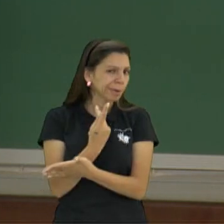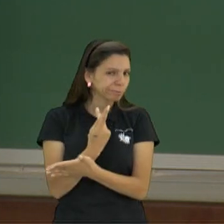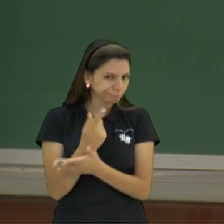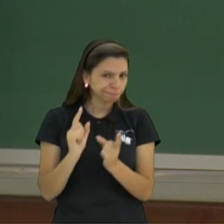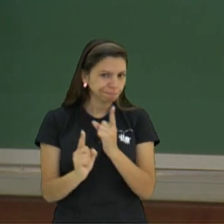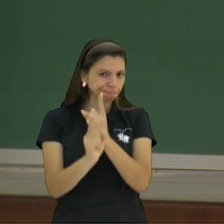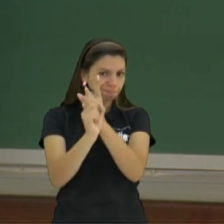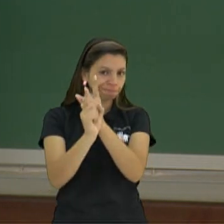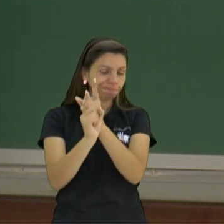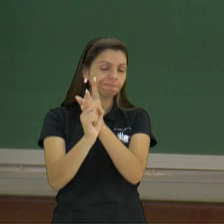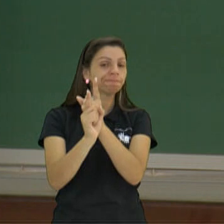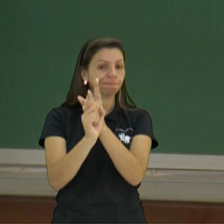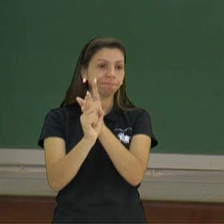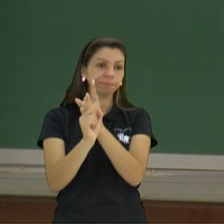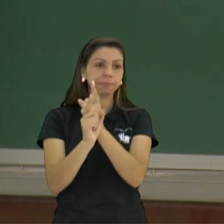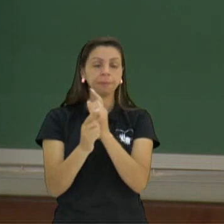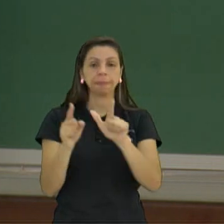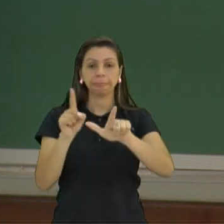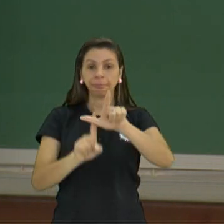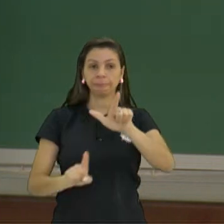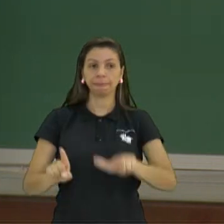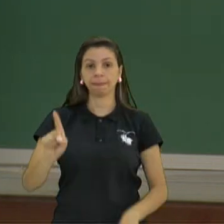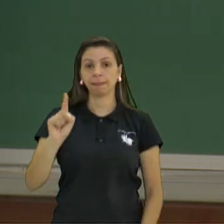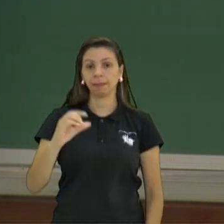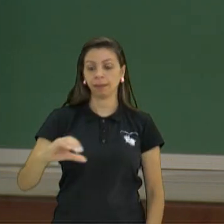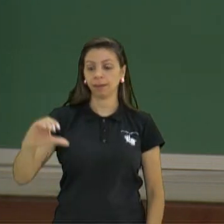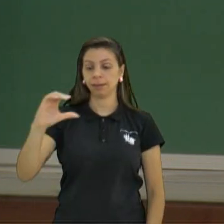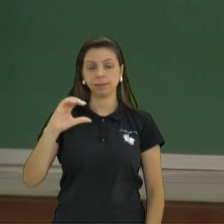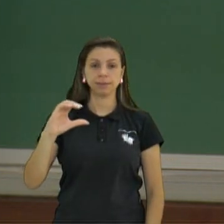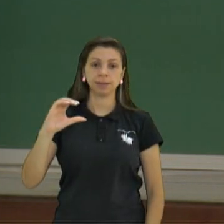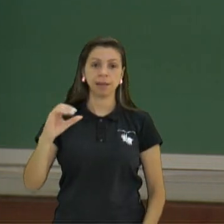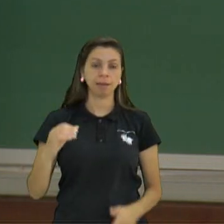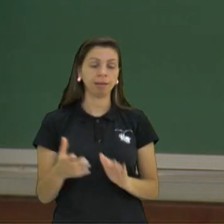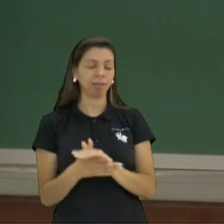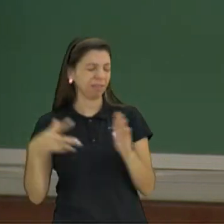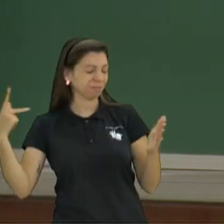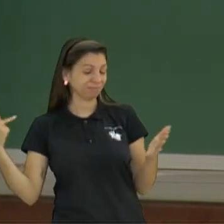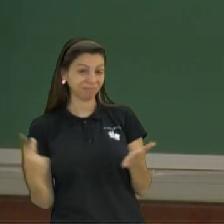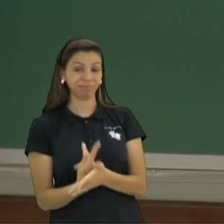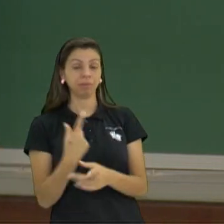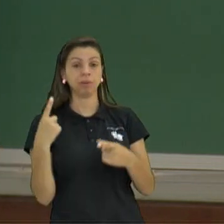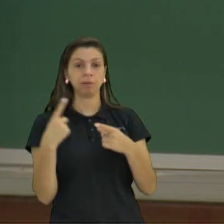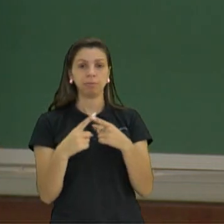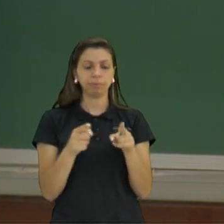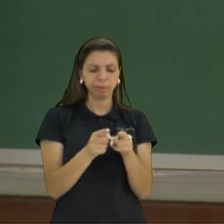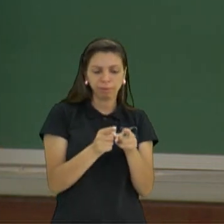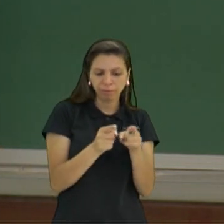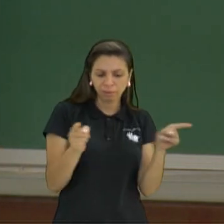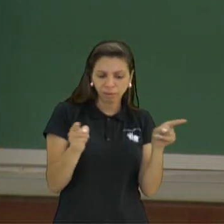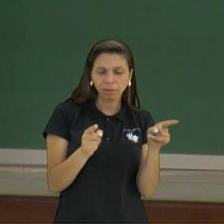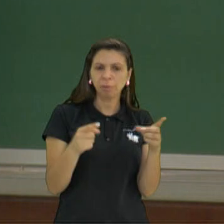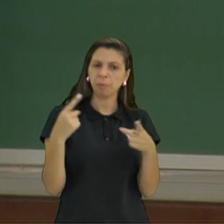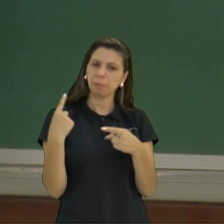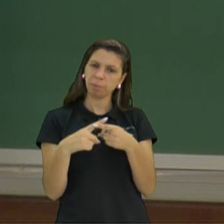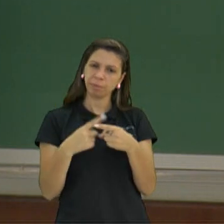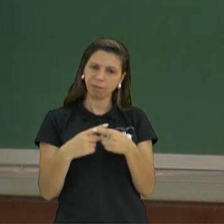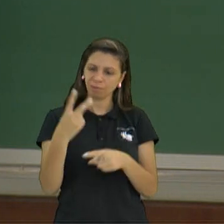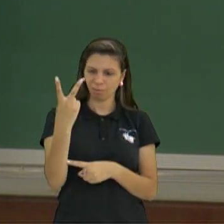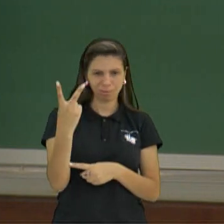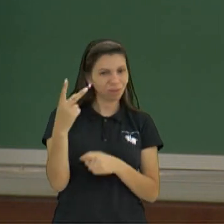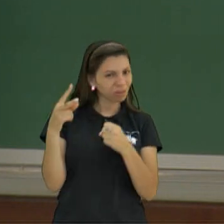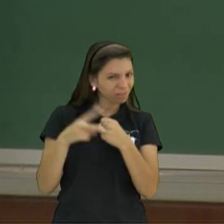descobriu? Ah, sim. A letra C é absurda. Por quê? Período simples porque tem dois